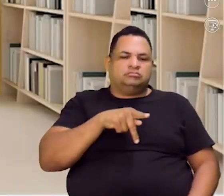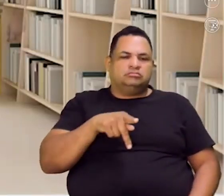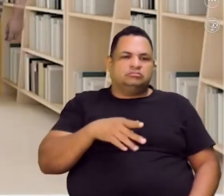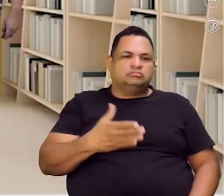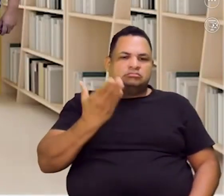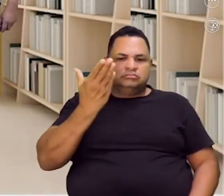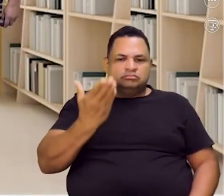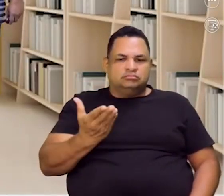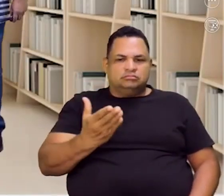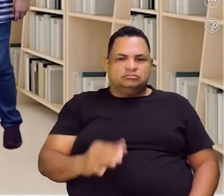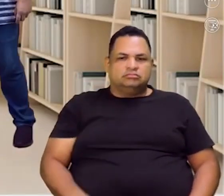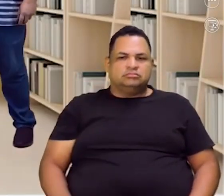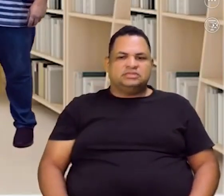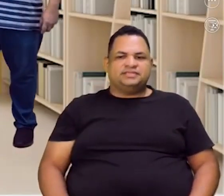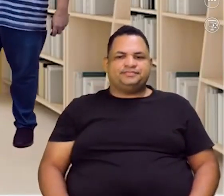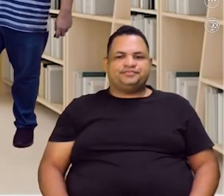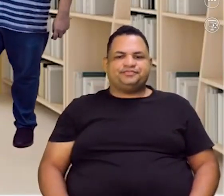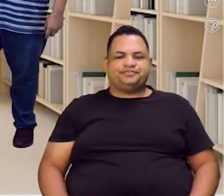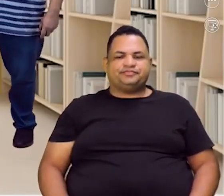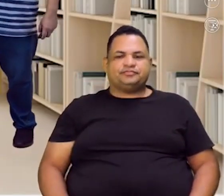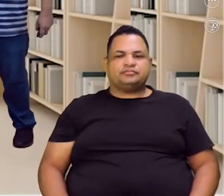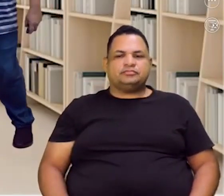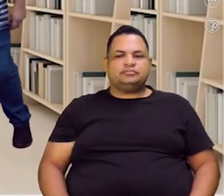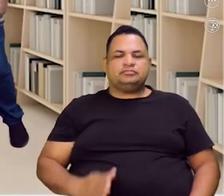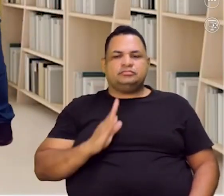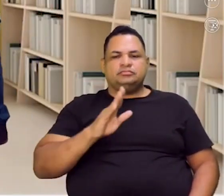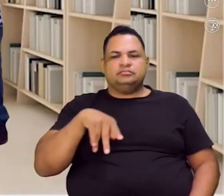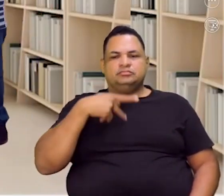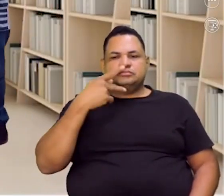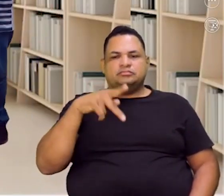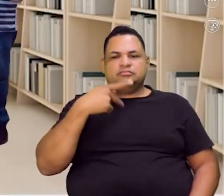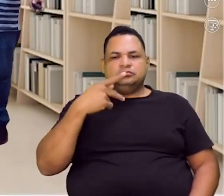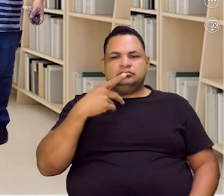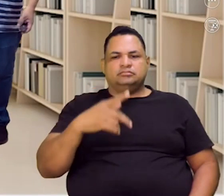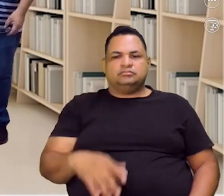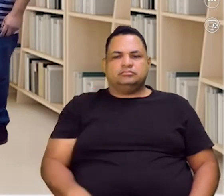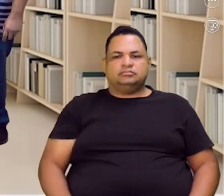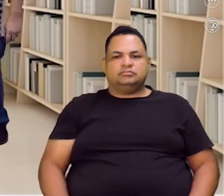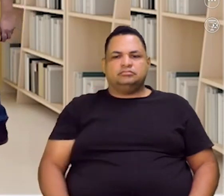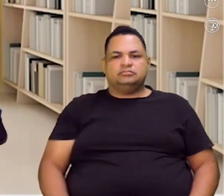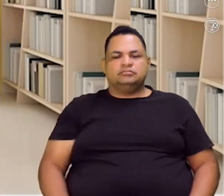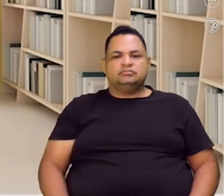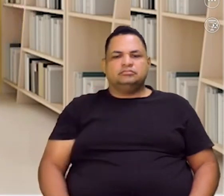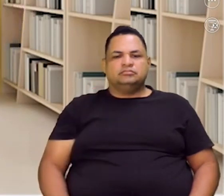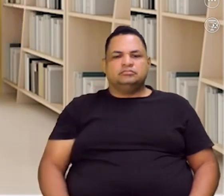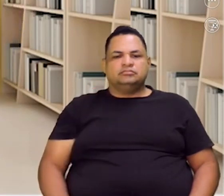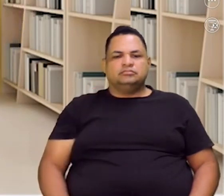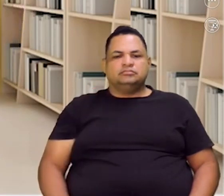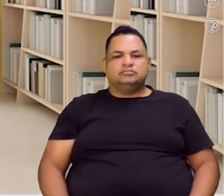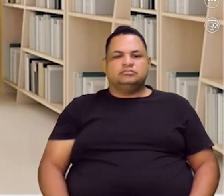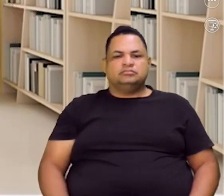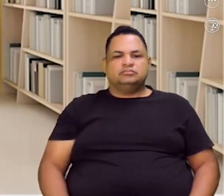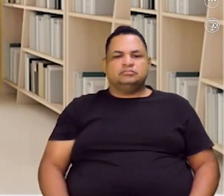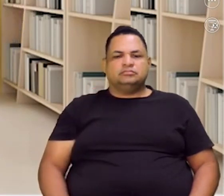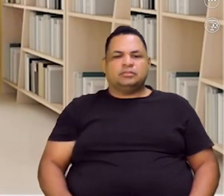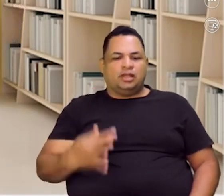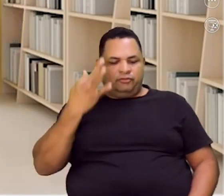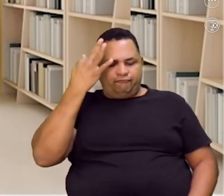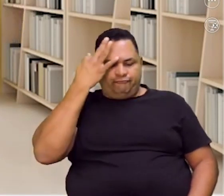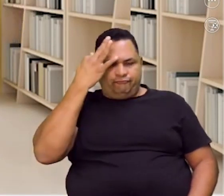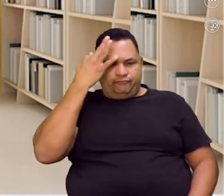dele, ó. Vamos lá adentrar, ó. Esse aqui, como já falei, é um cantinho onde eu, virtualmente, é o filosófico,